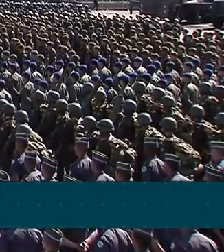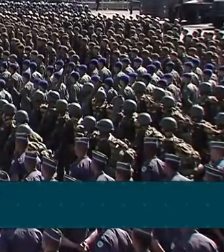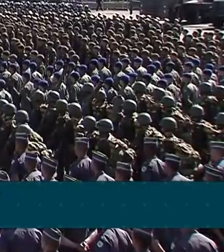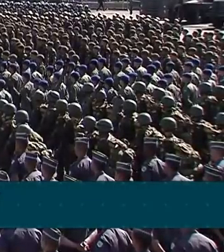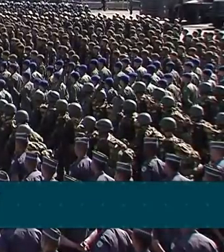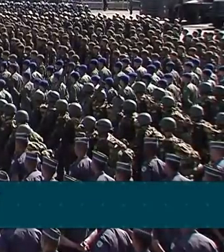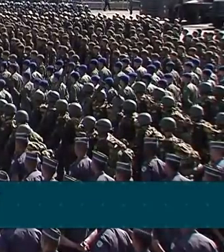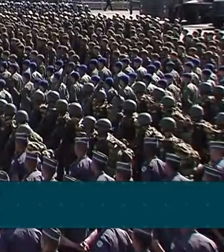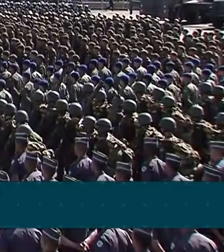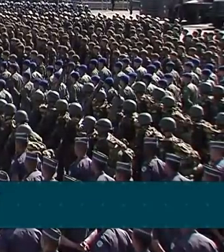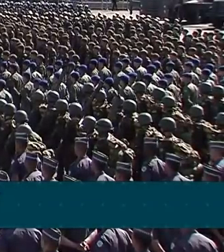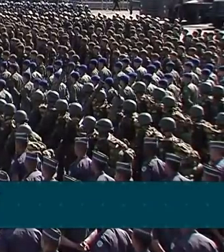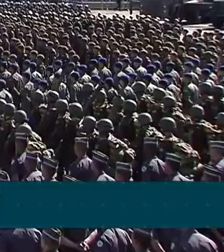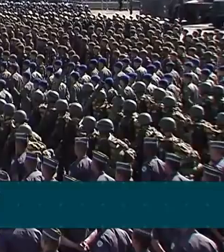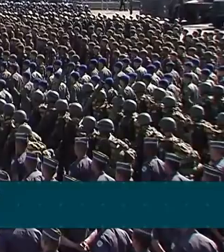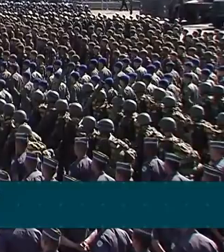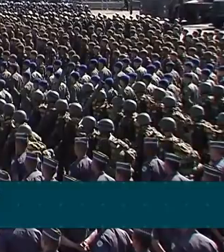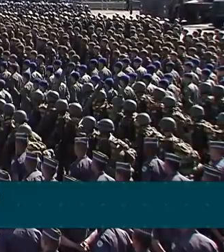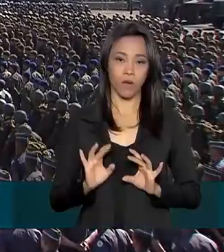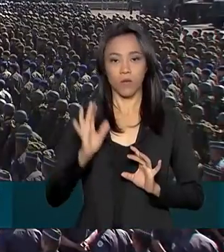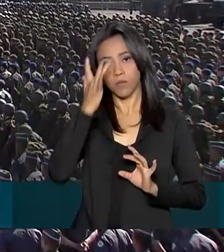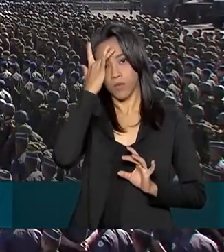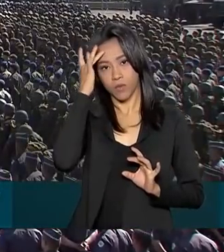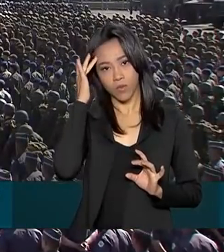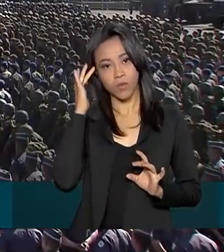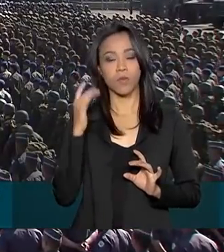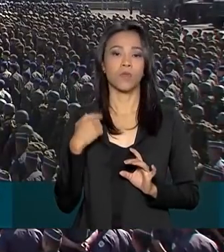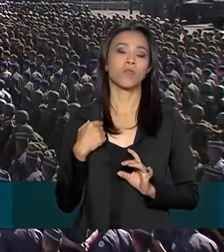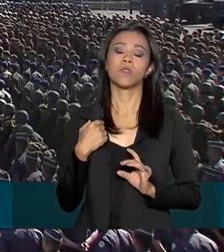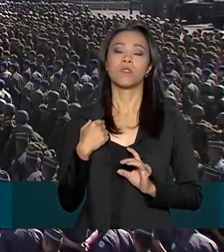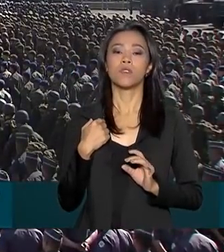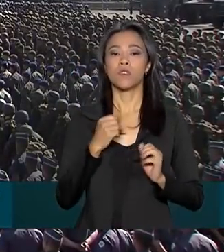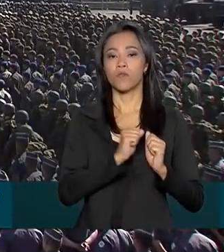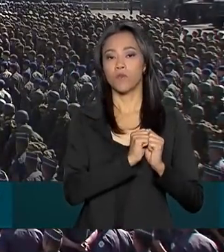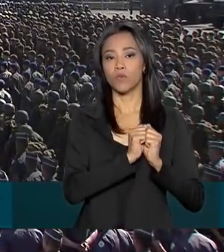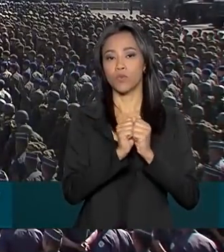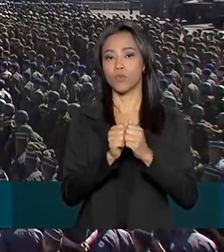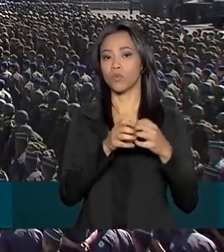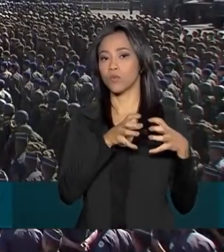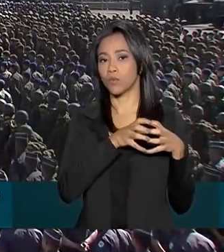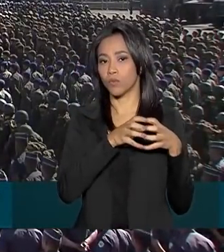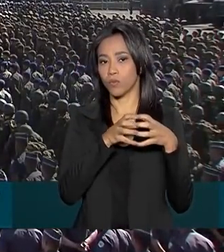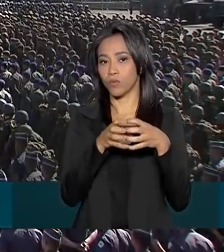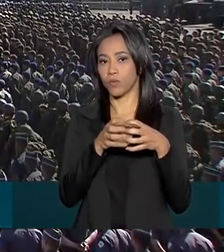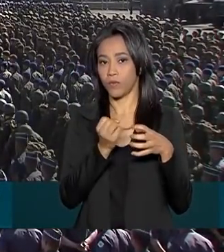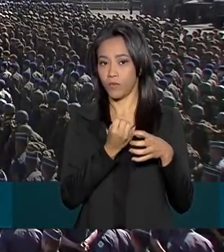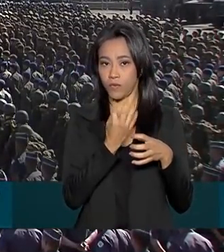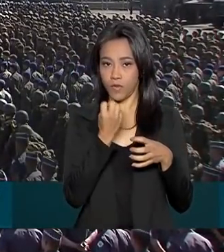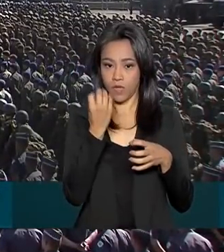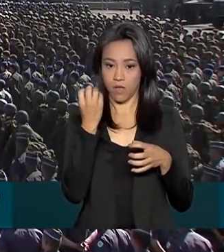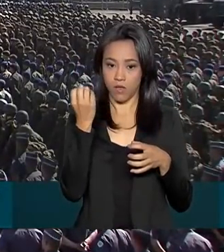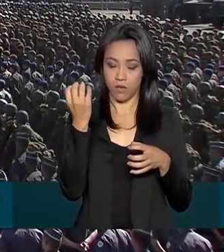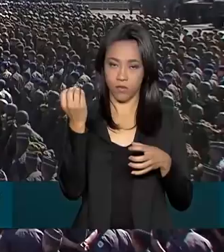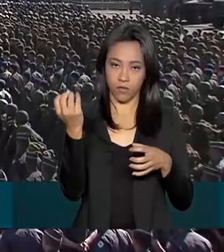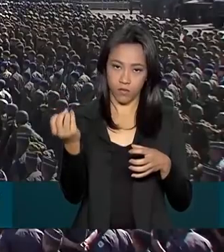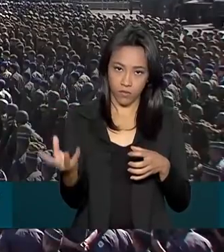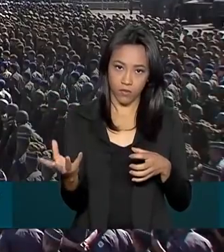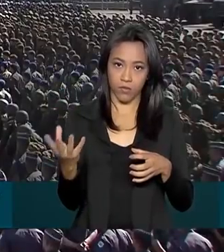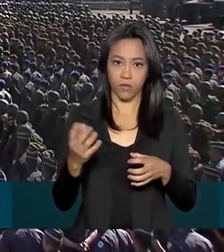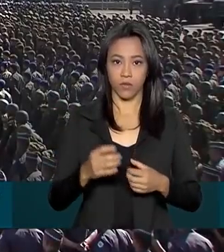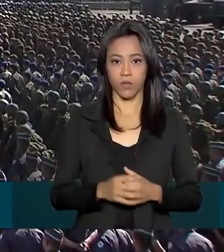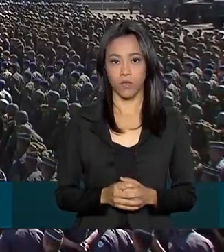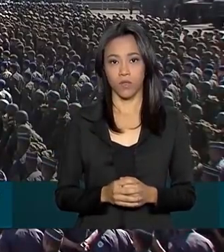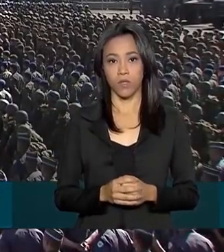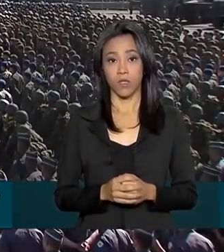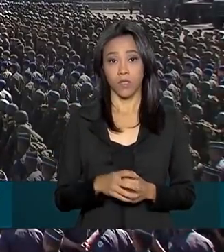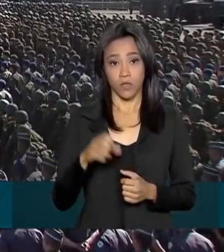em especial os que me acompanharam nessa recente viagem ao Japão, onde bem demonstramos